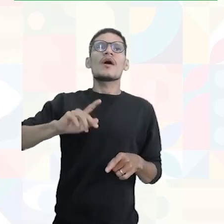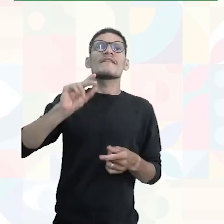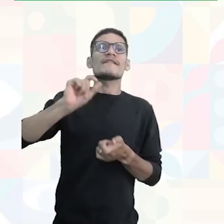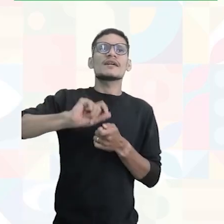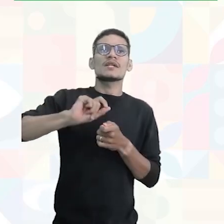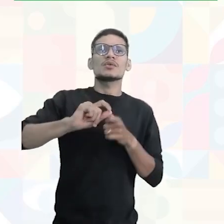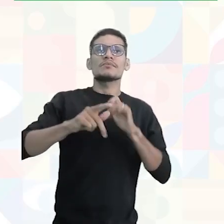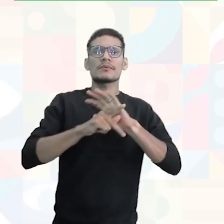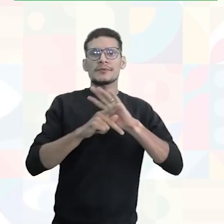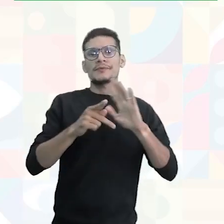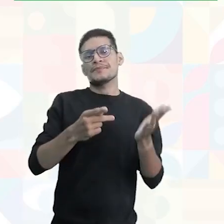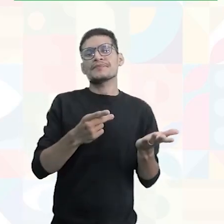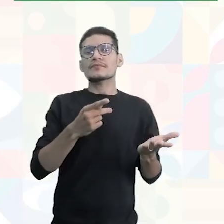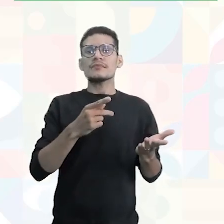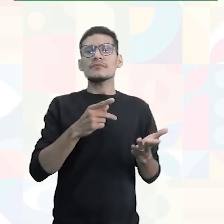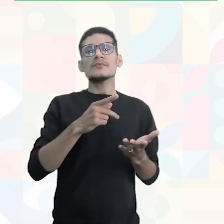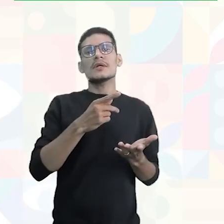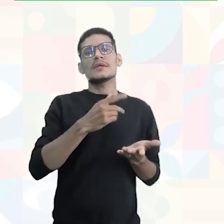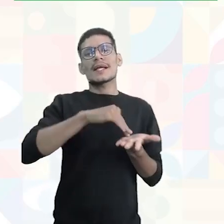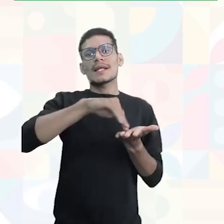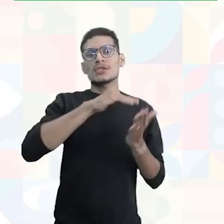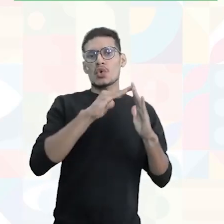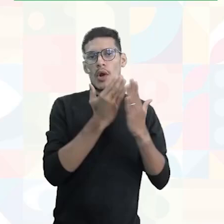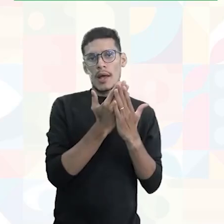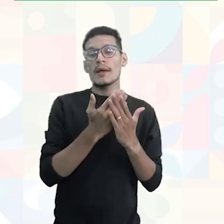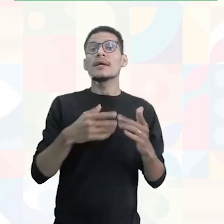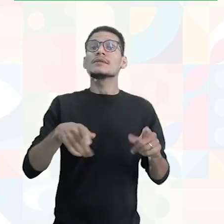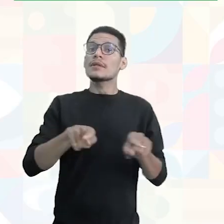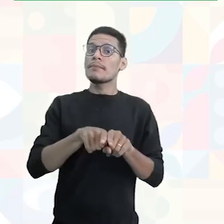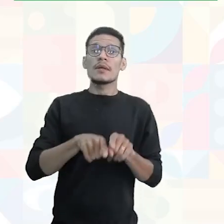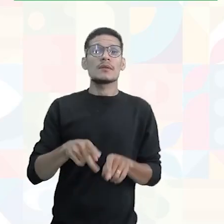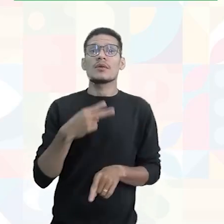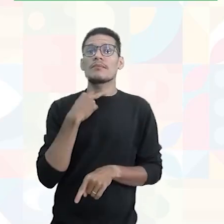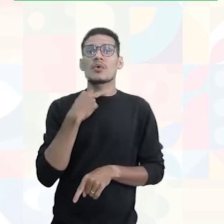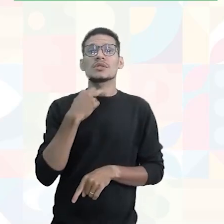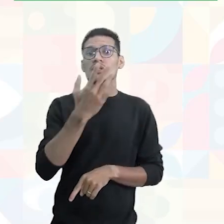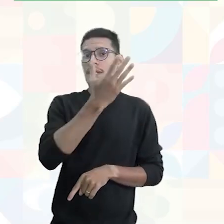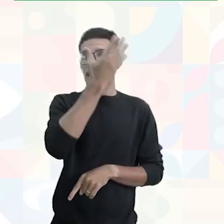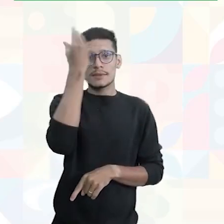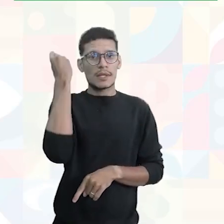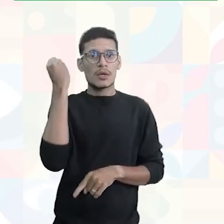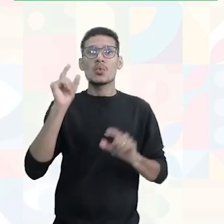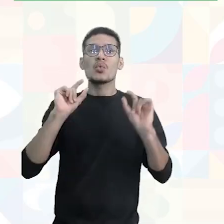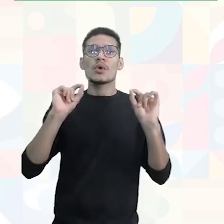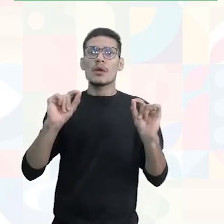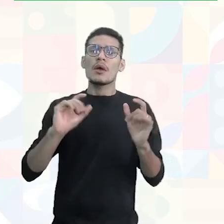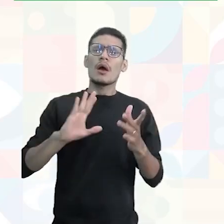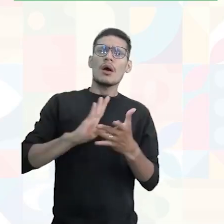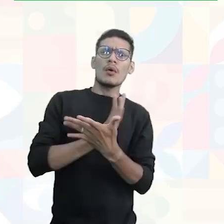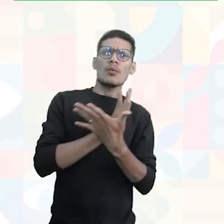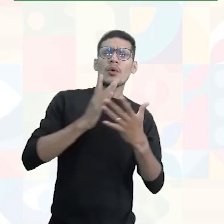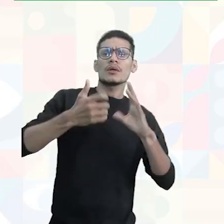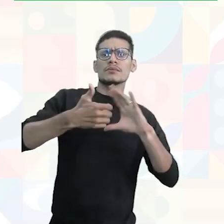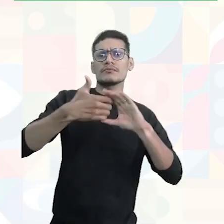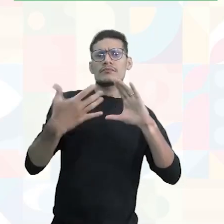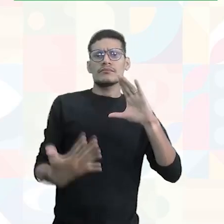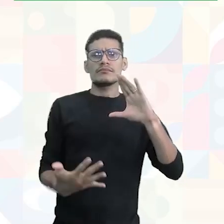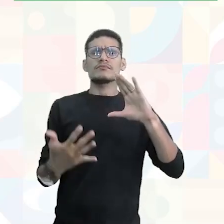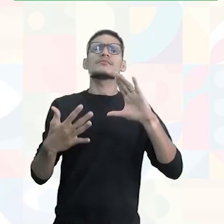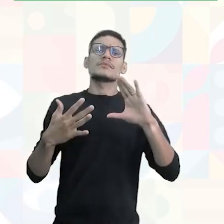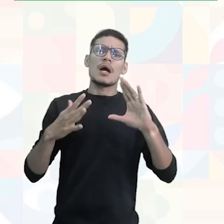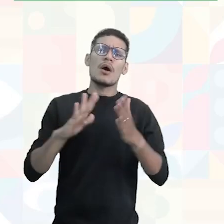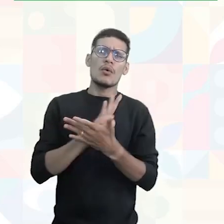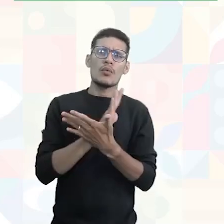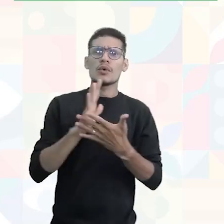grupos, a gente não pode deixar de mencionar algumas características, algumas circunstâncias ali que